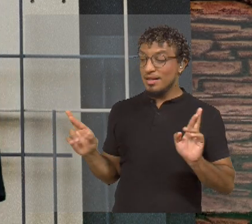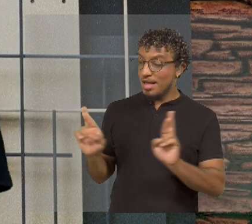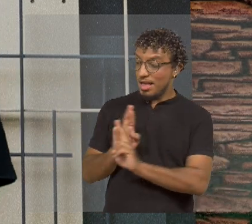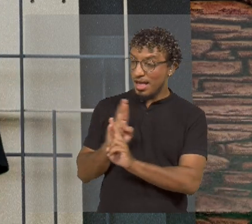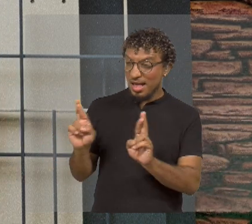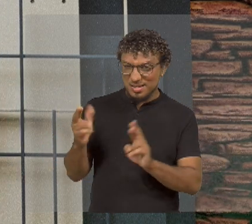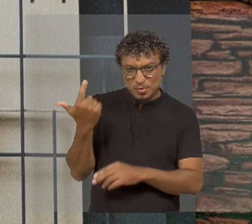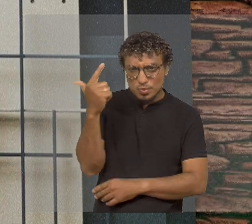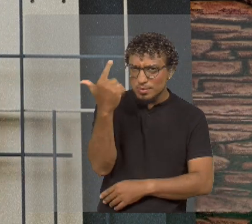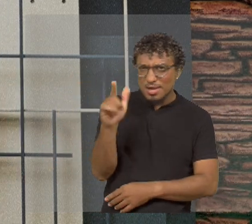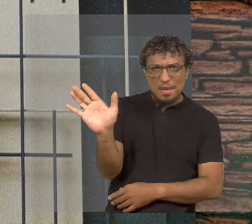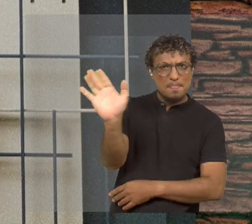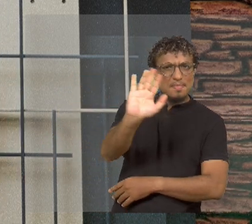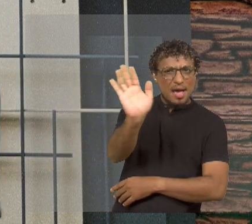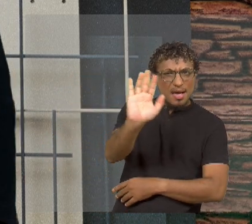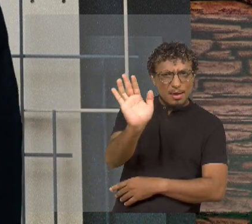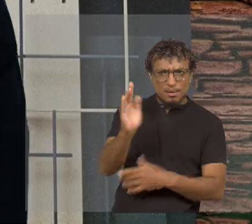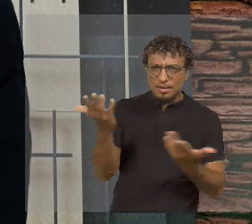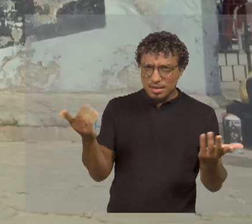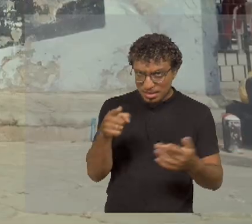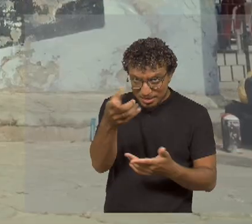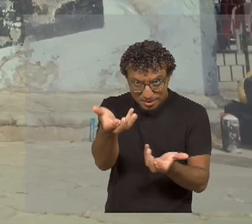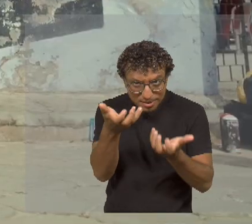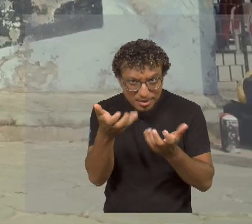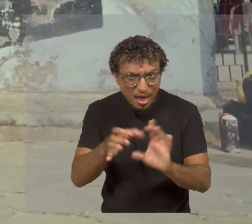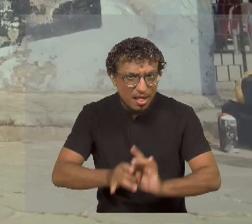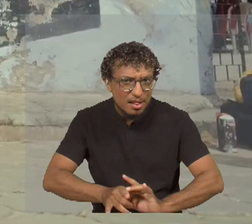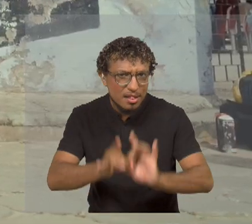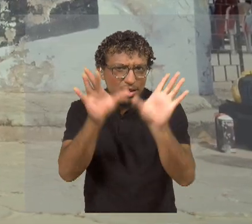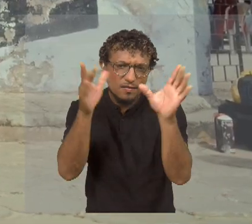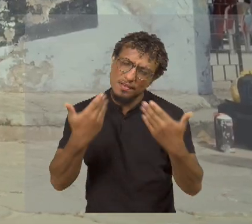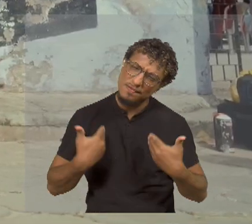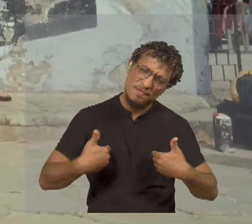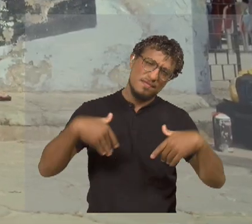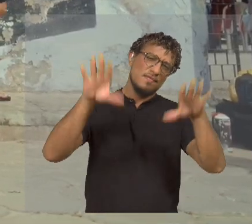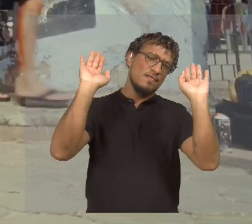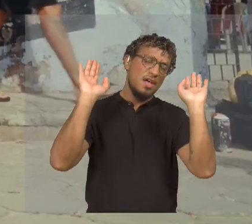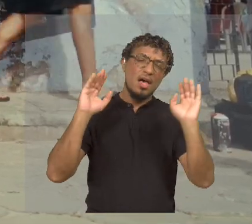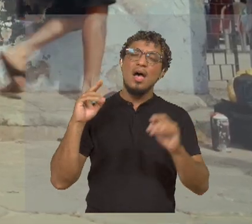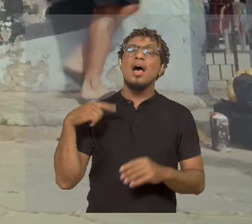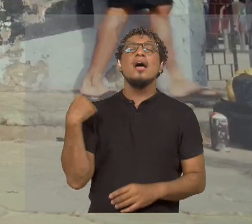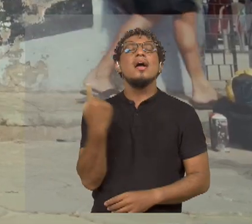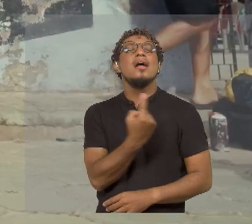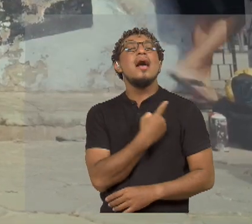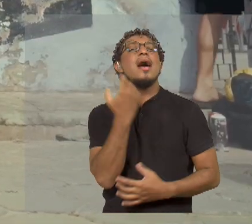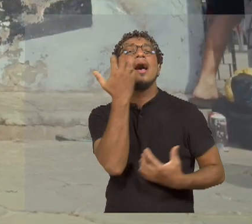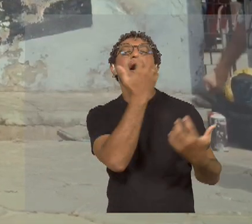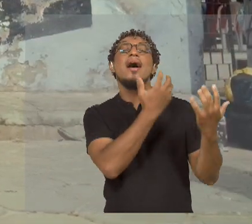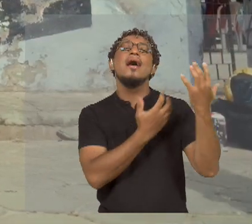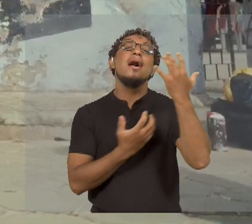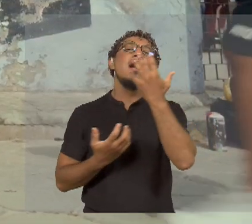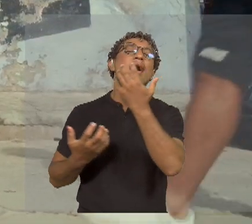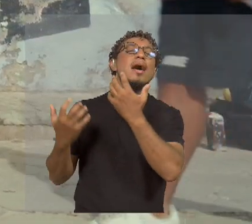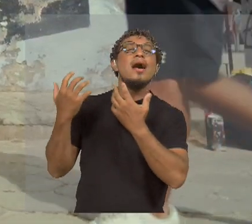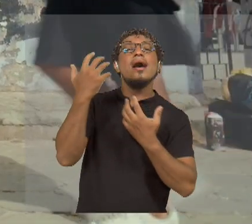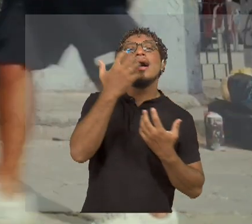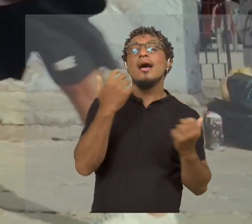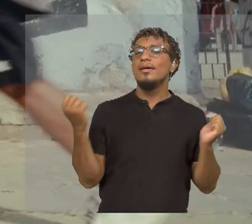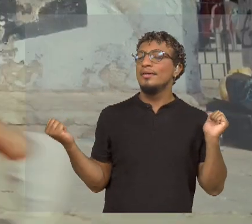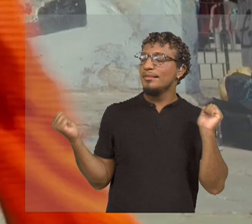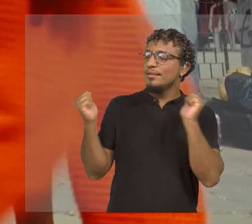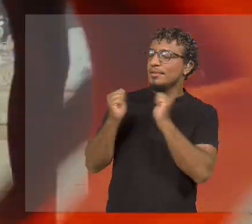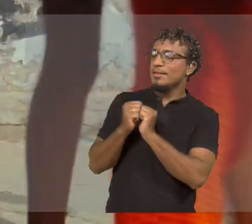relação não tem bye-bye. Se quer liberdade, então vai, vai. Nós cantarolando, todos do